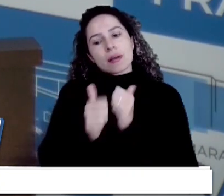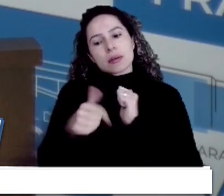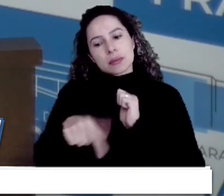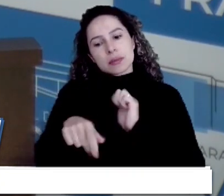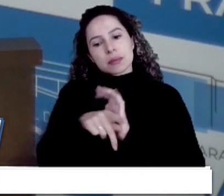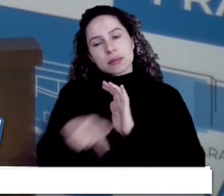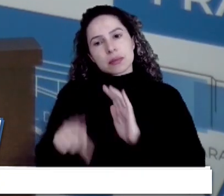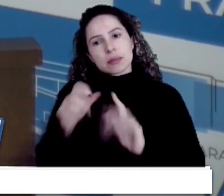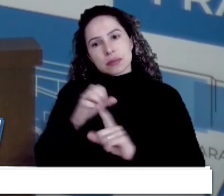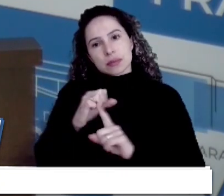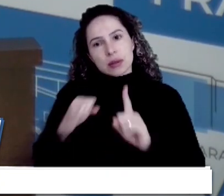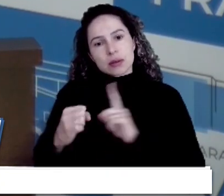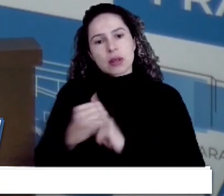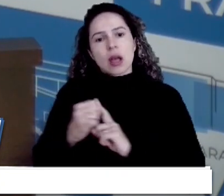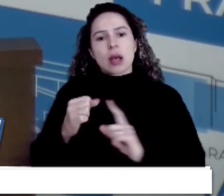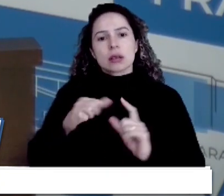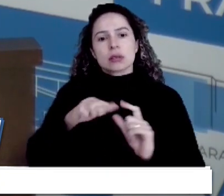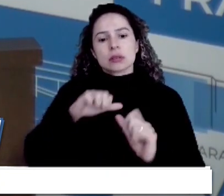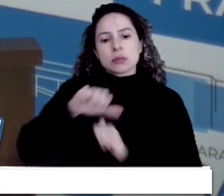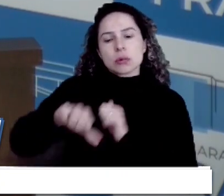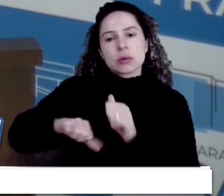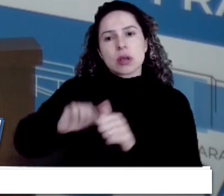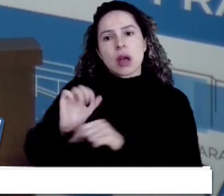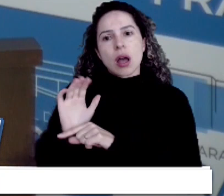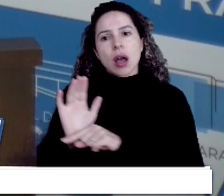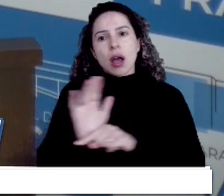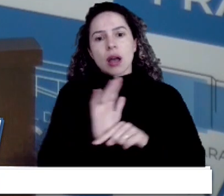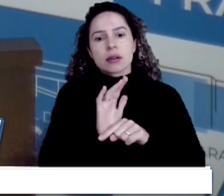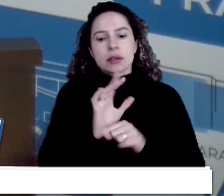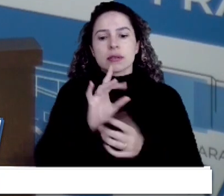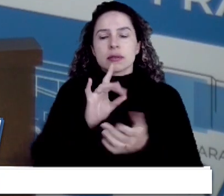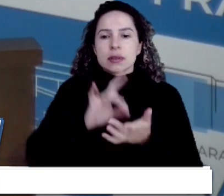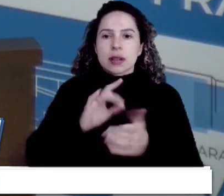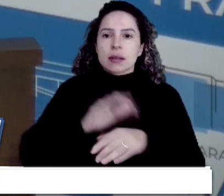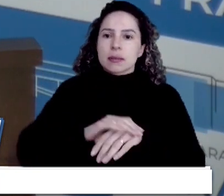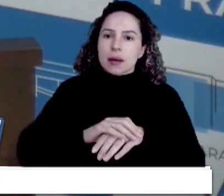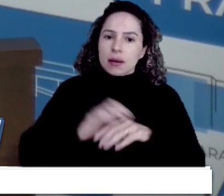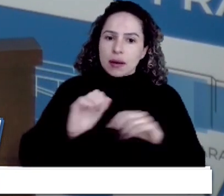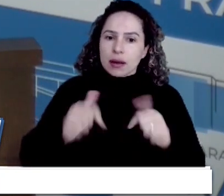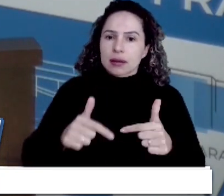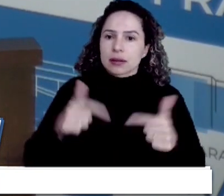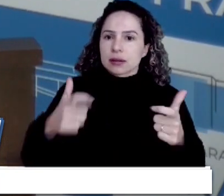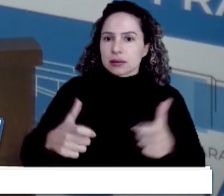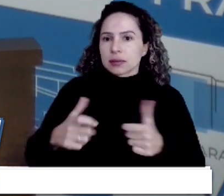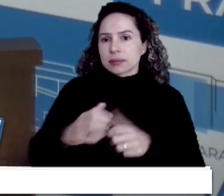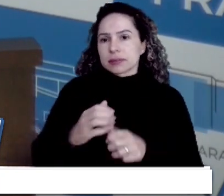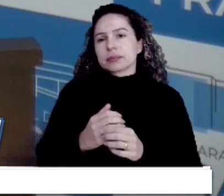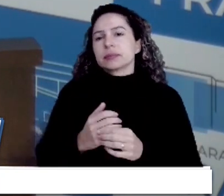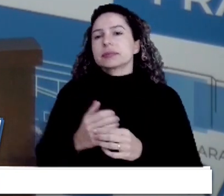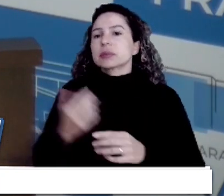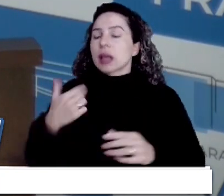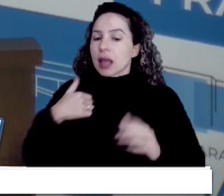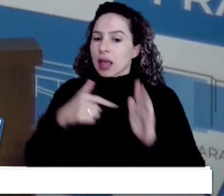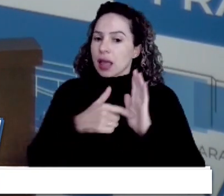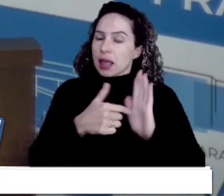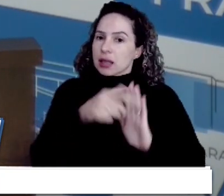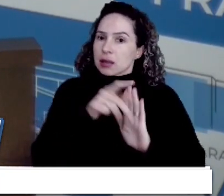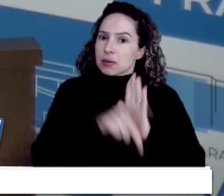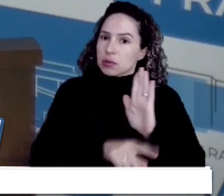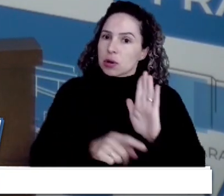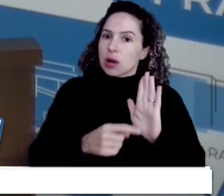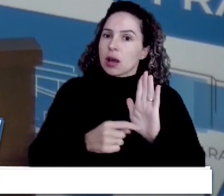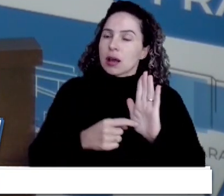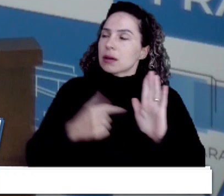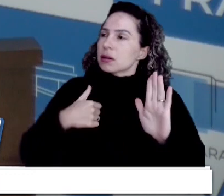sociedade, modificando mesmo aonde ela é praticada. Então, é um projeto que eu tenho